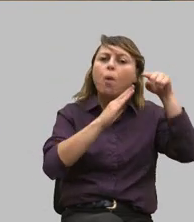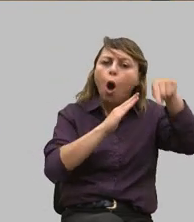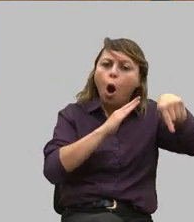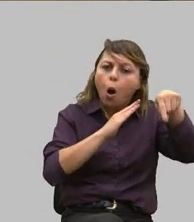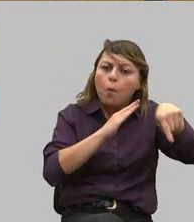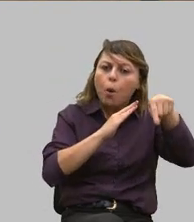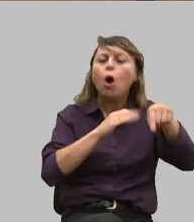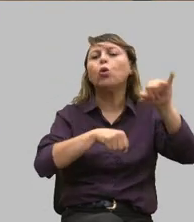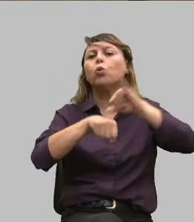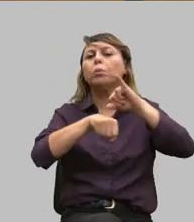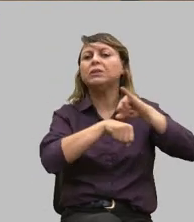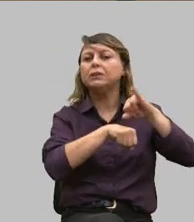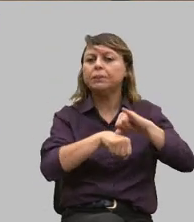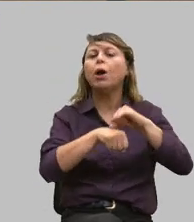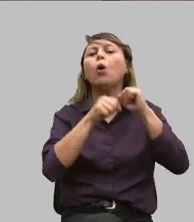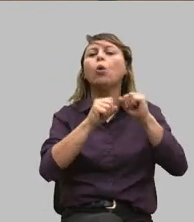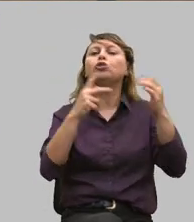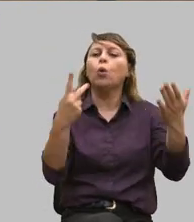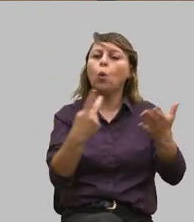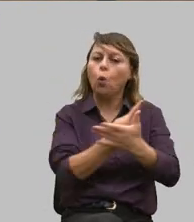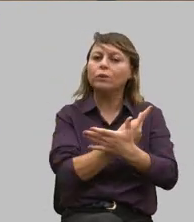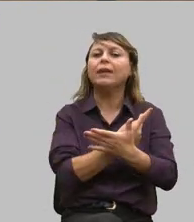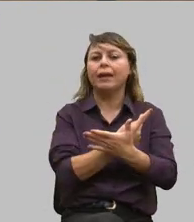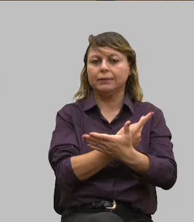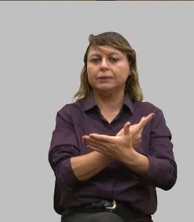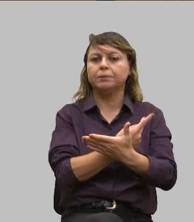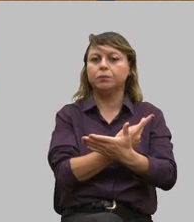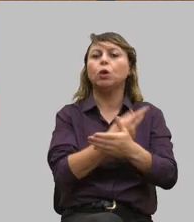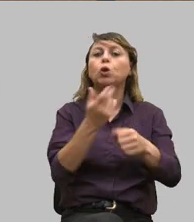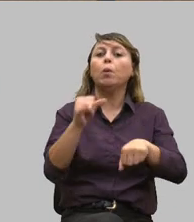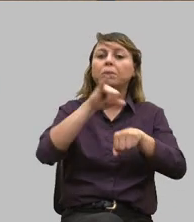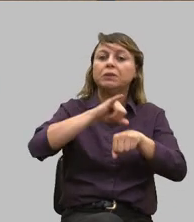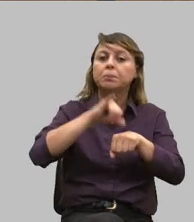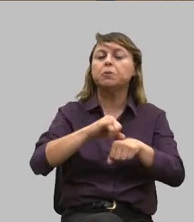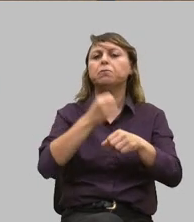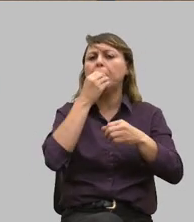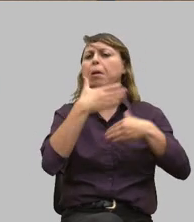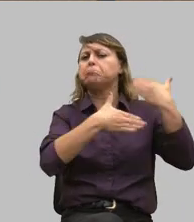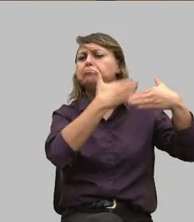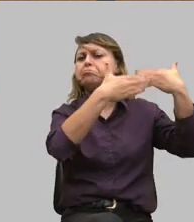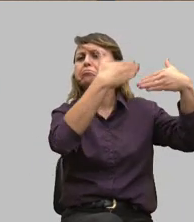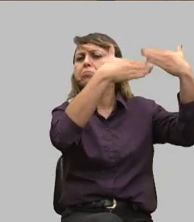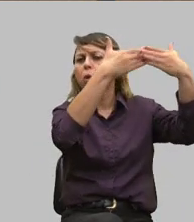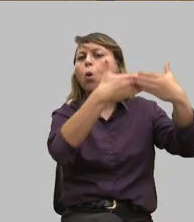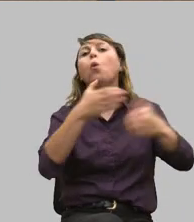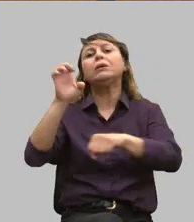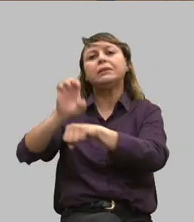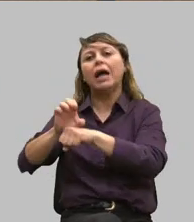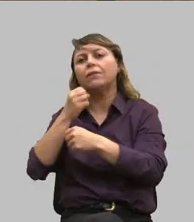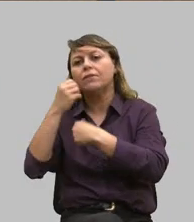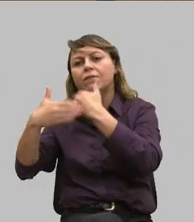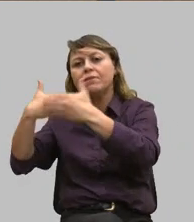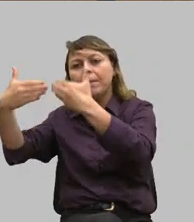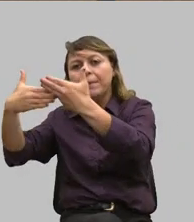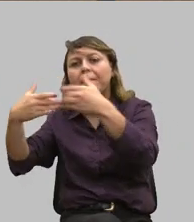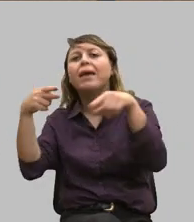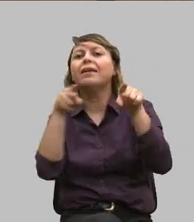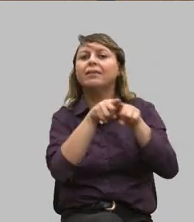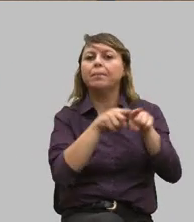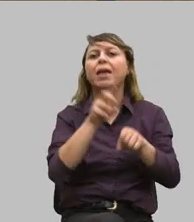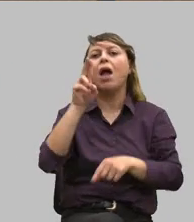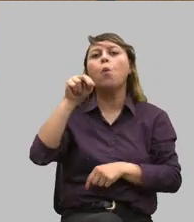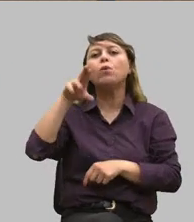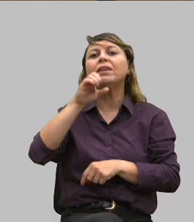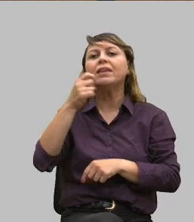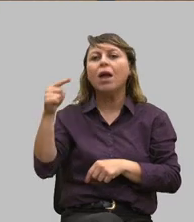onde realmente acontece as coisas e quando o município vai bem Com certeza o estado Vai bem e a união também vai bem